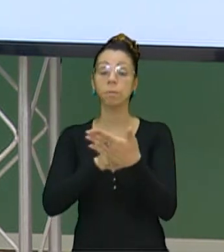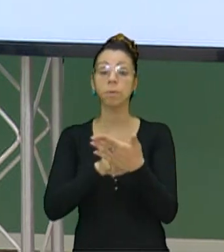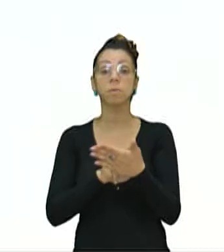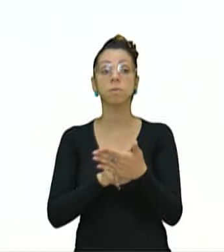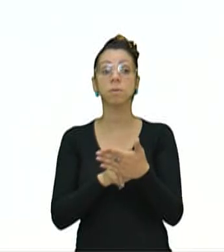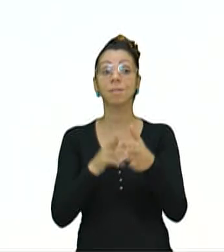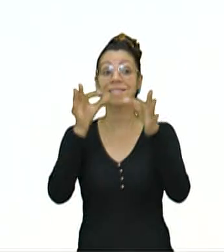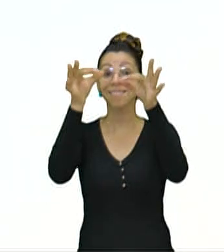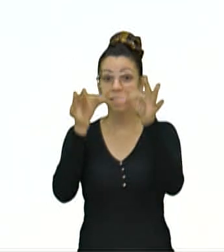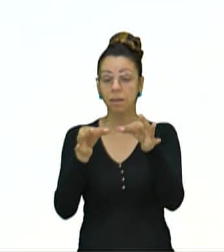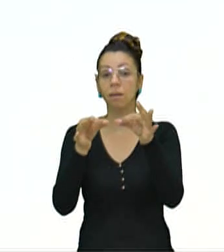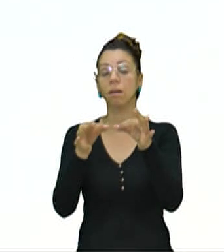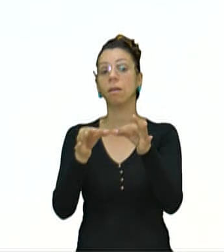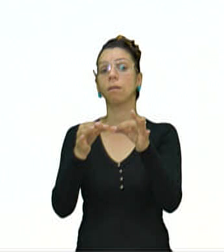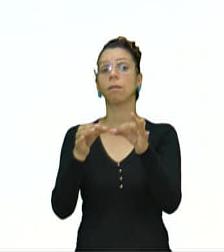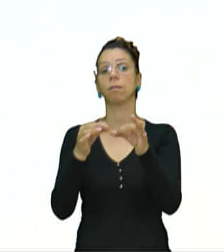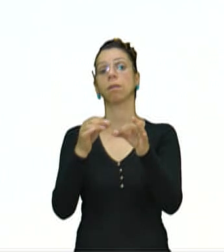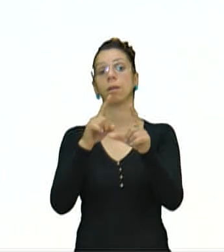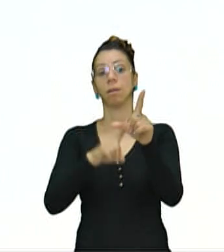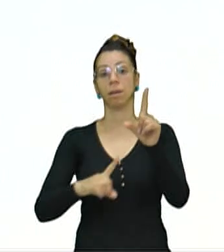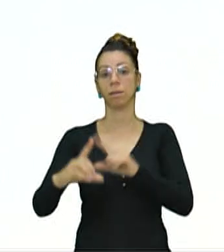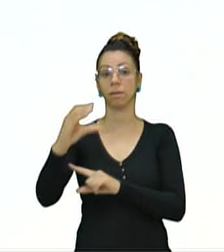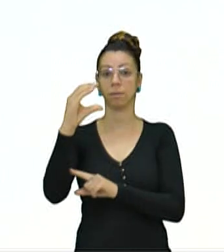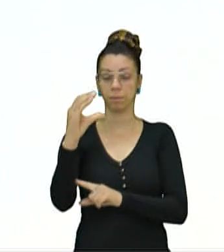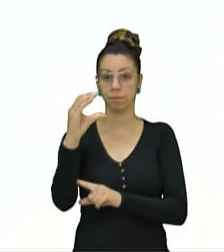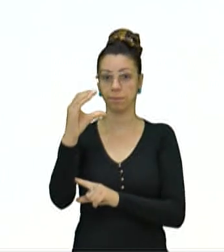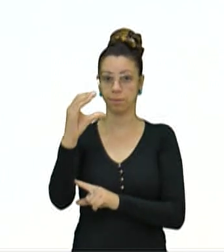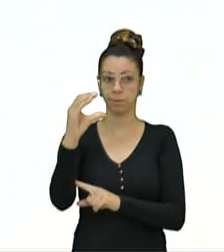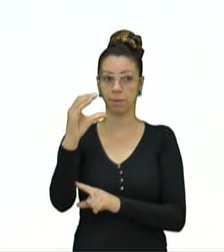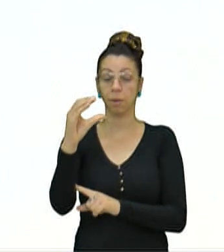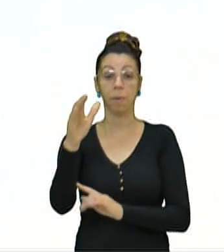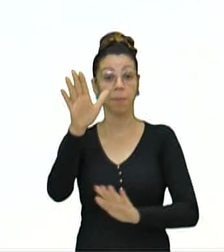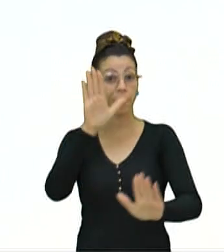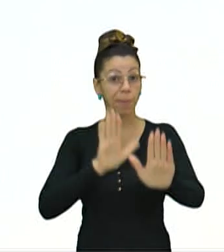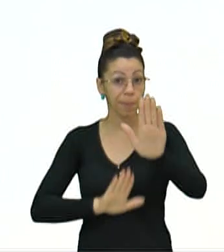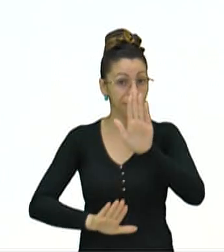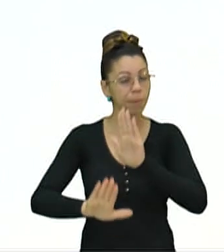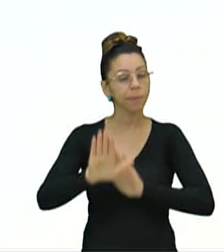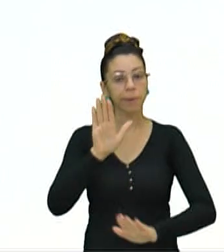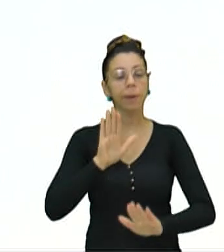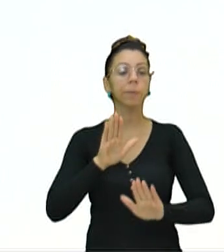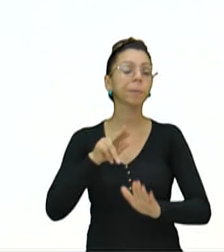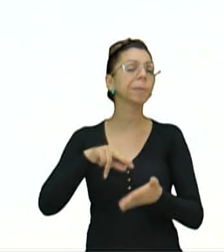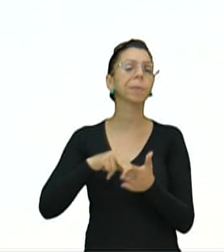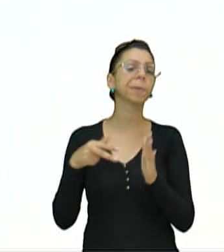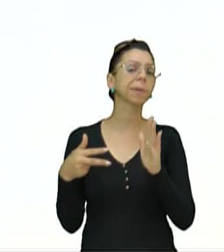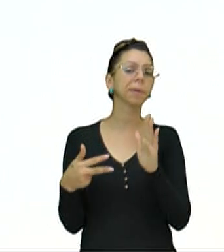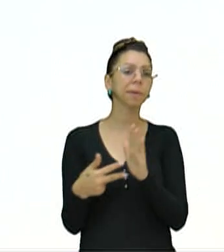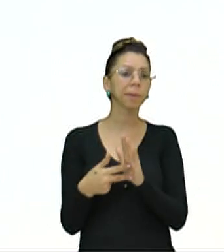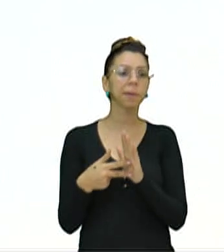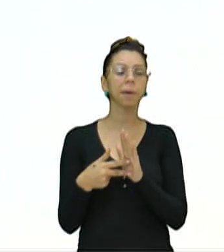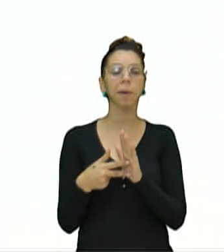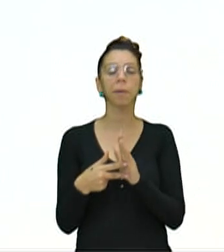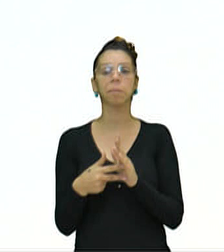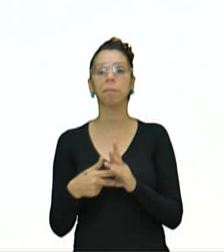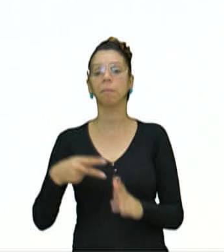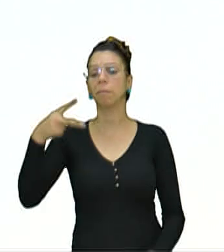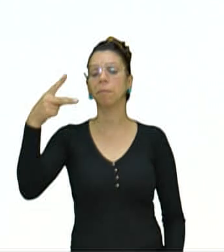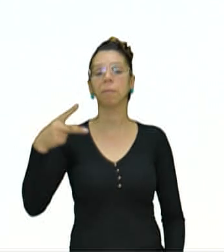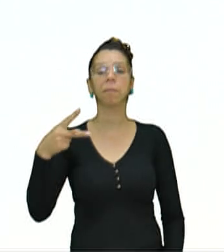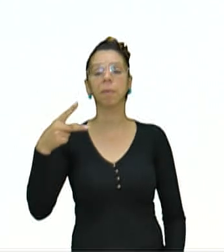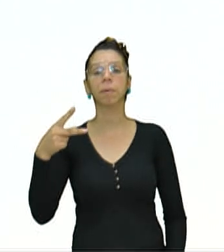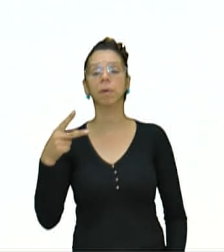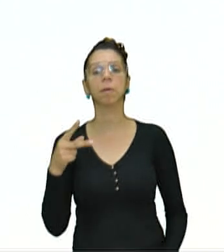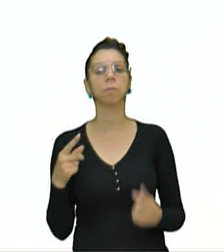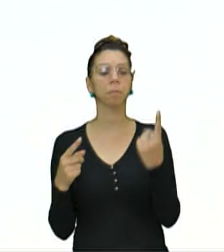D, né? Gente, nós temos que tomar um cuidado sobre essa questão, né? O que é centrípeta e centrífuga,